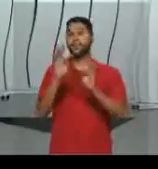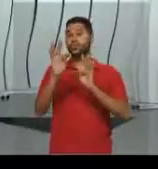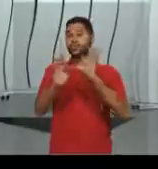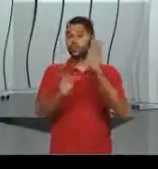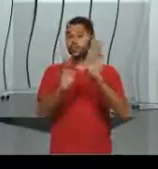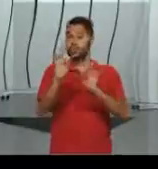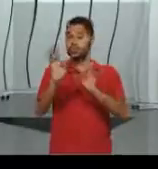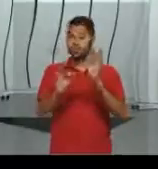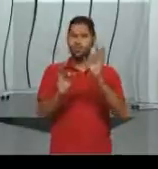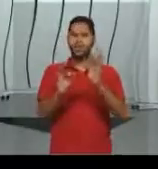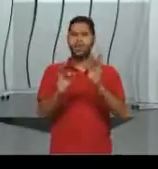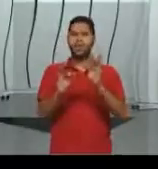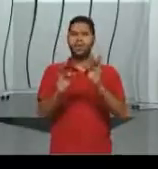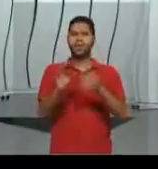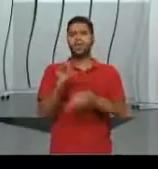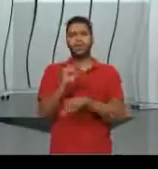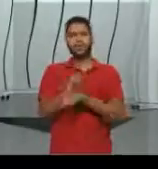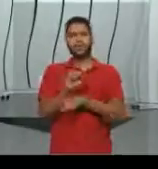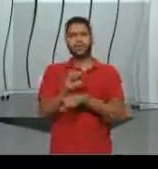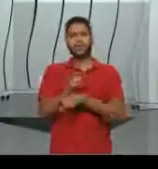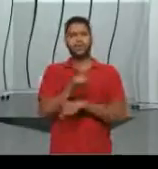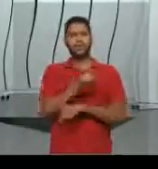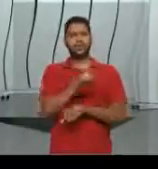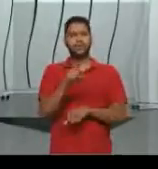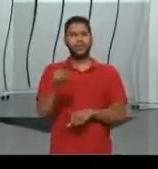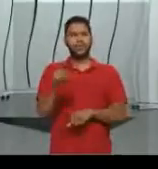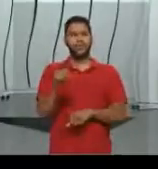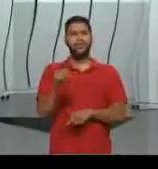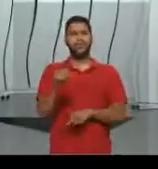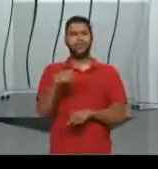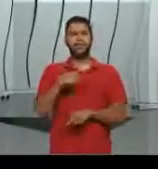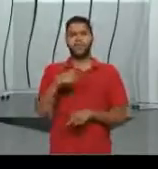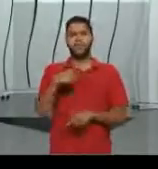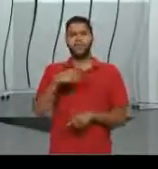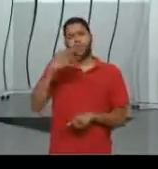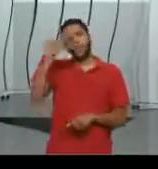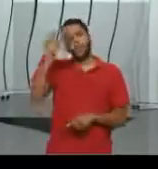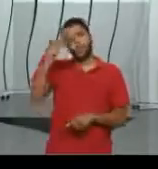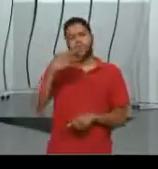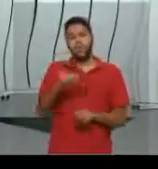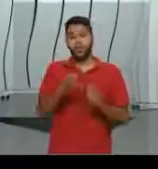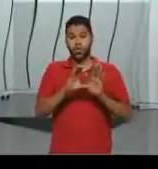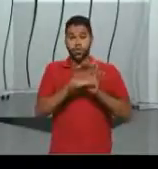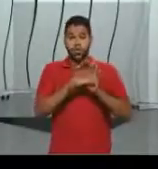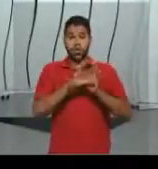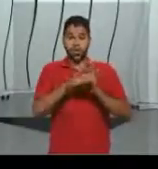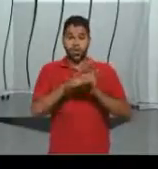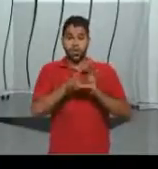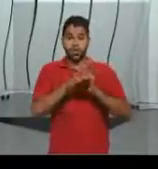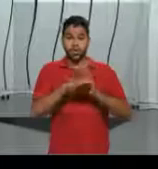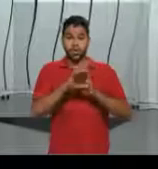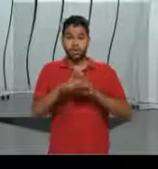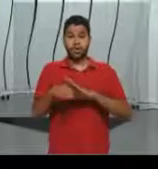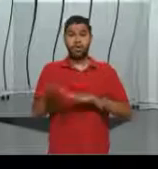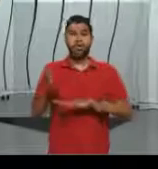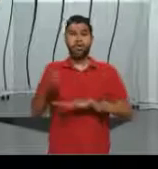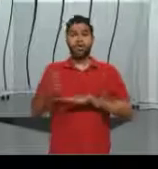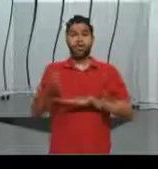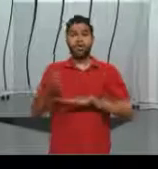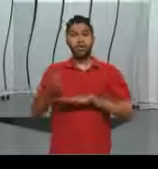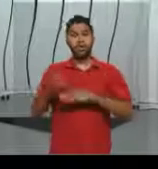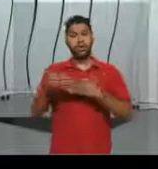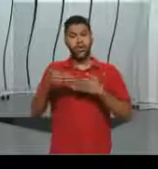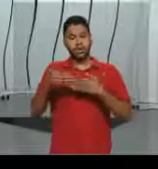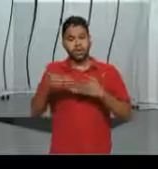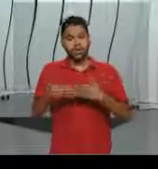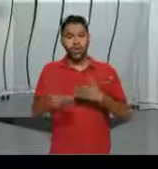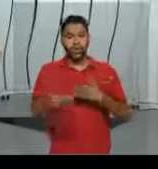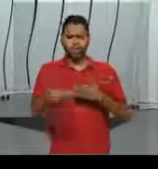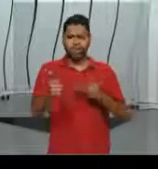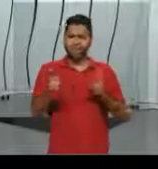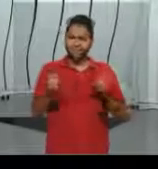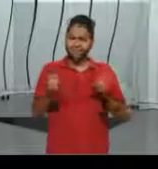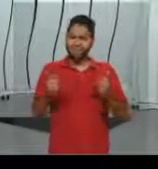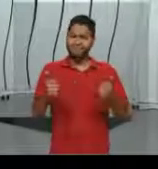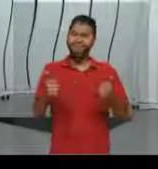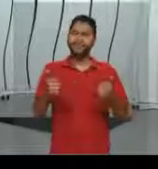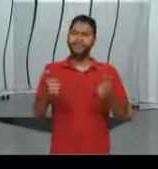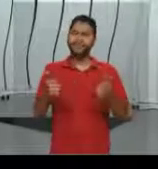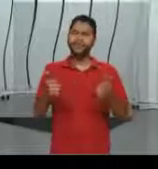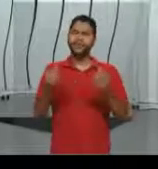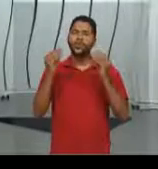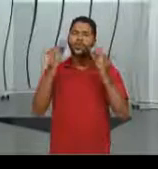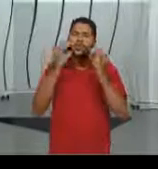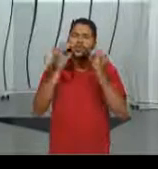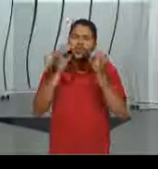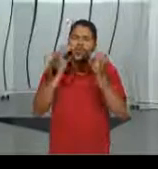espero que vocês tenham compreendido o conceito do contemporâneo, porque agora é daqui pra frente, beleza?